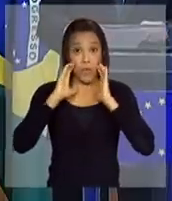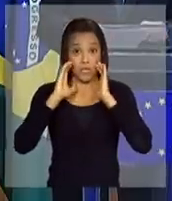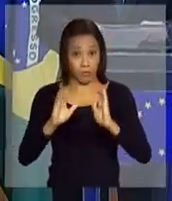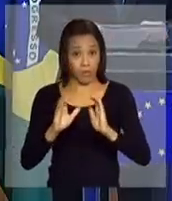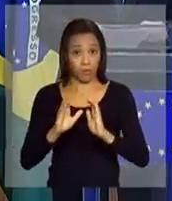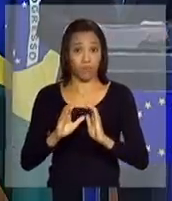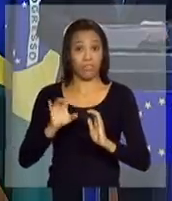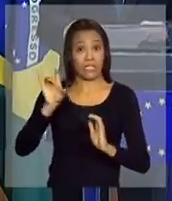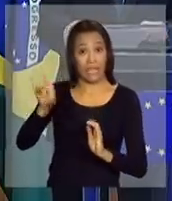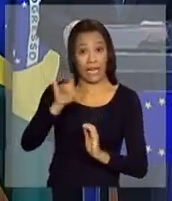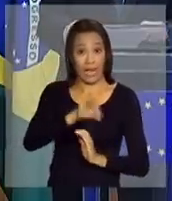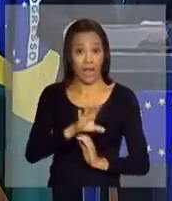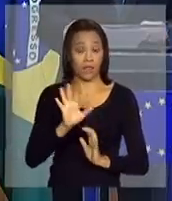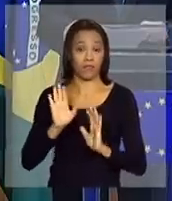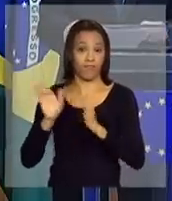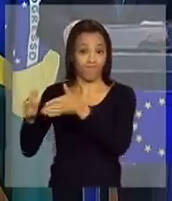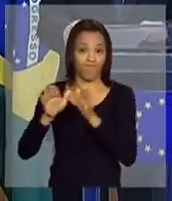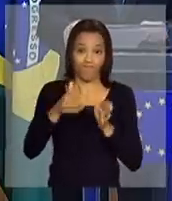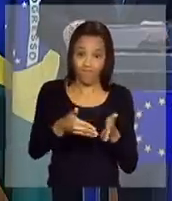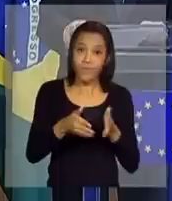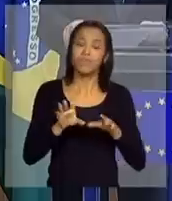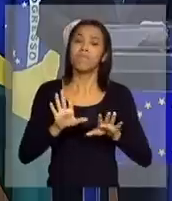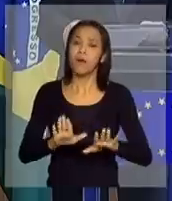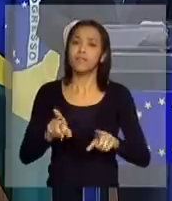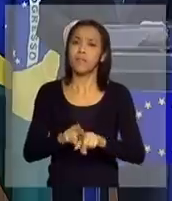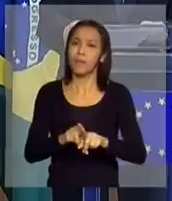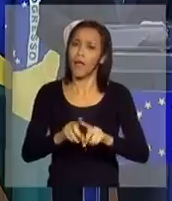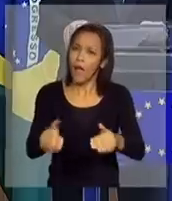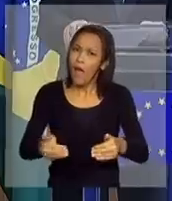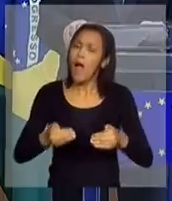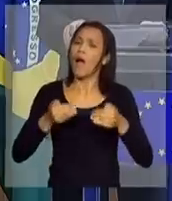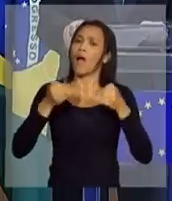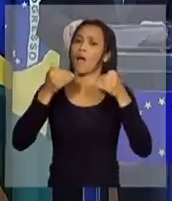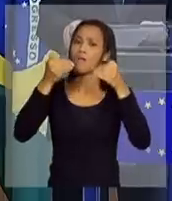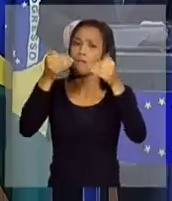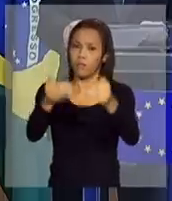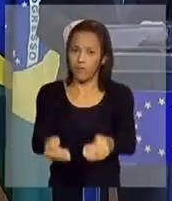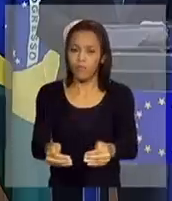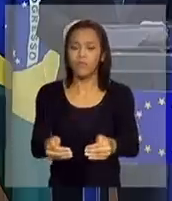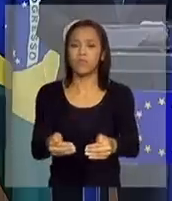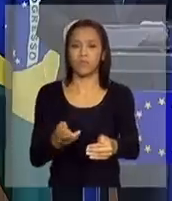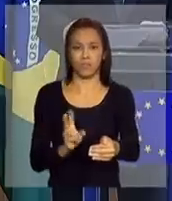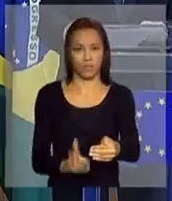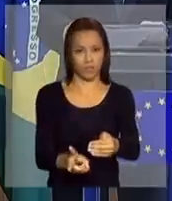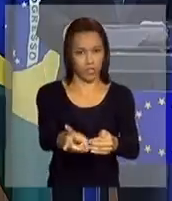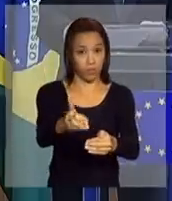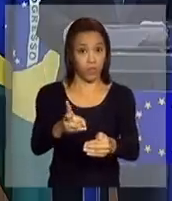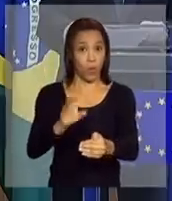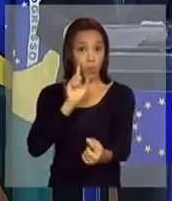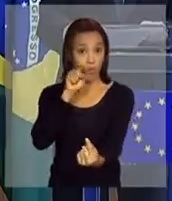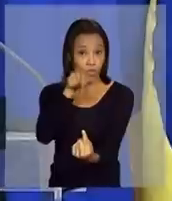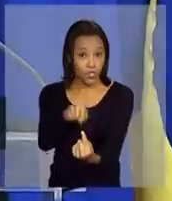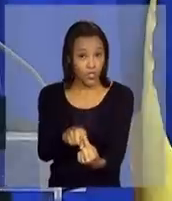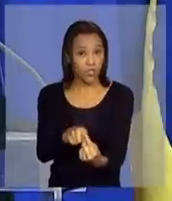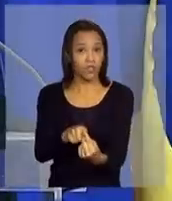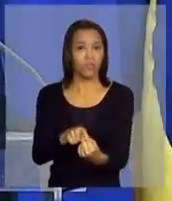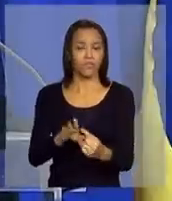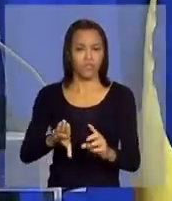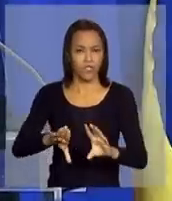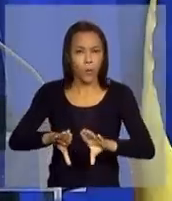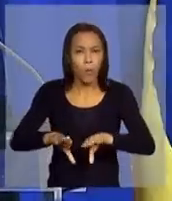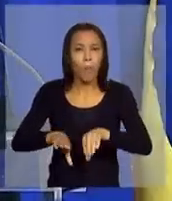região, mas que, ao mesmo tempo, avance no sentido de construir um